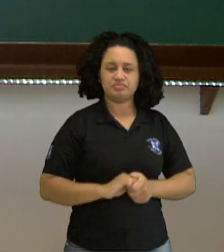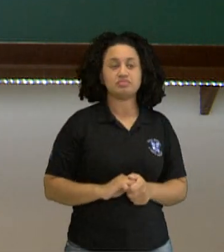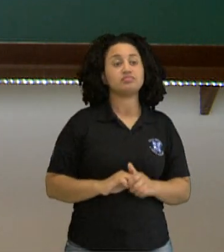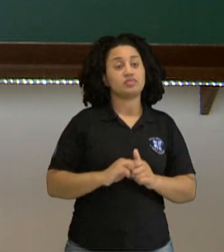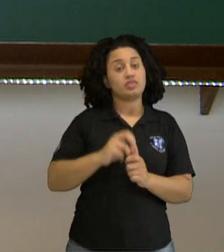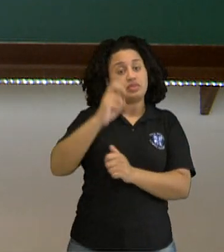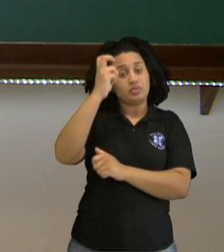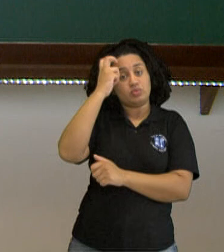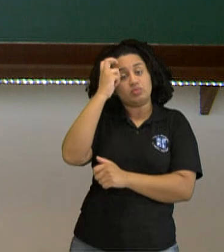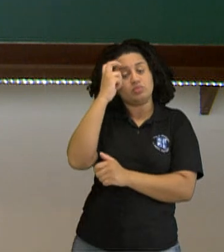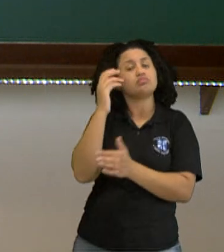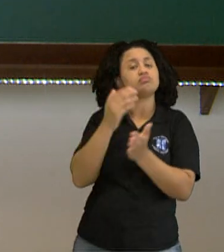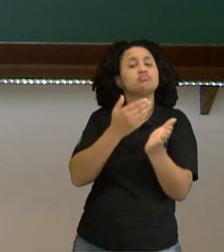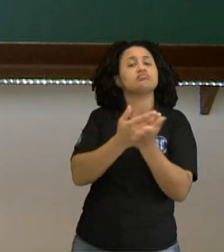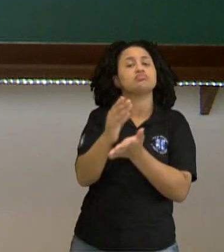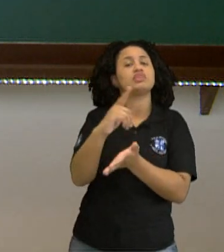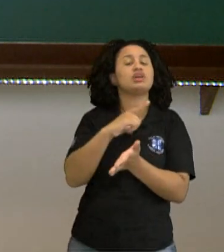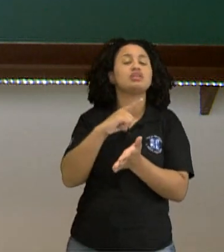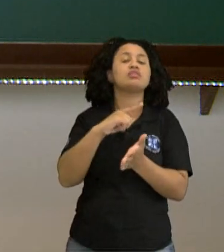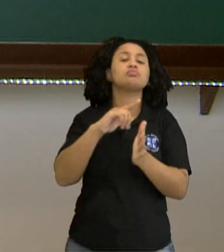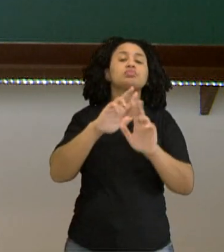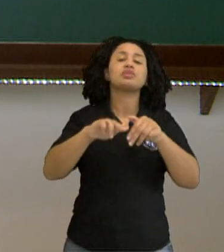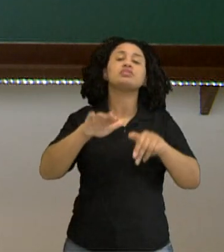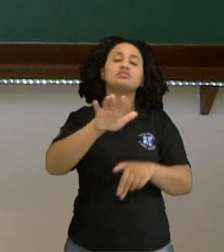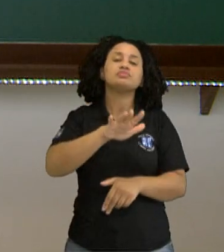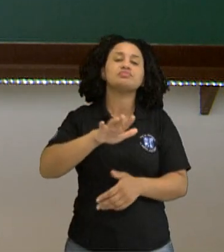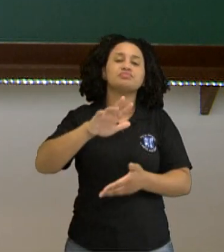a partir, né, da sua realidade,